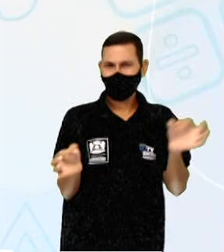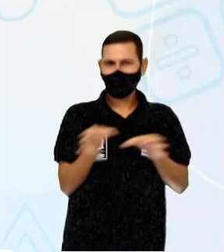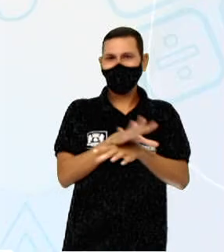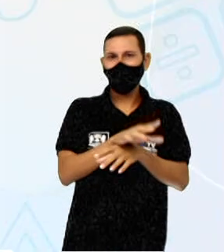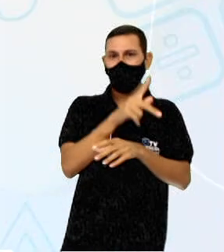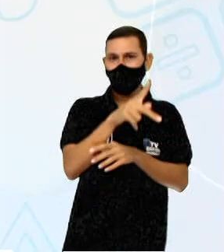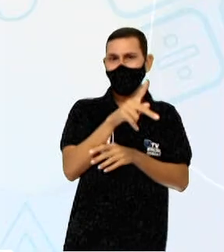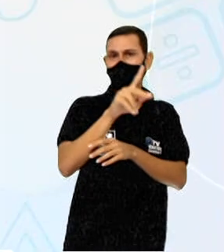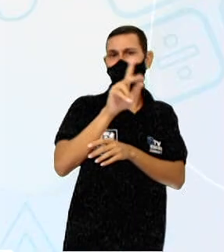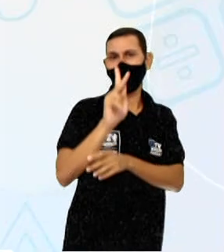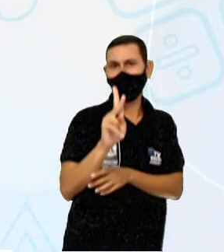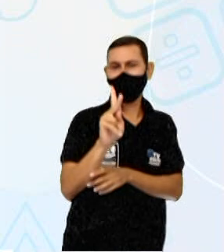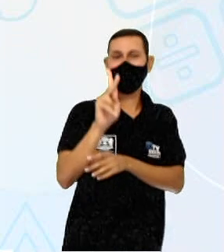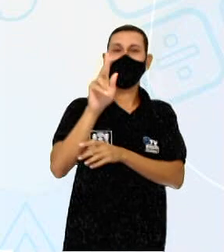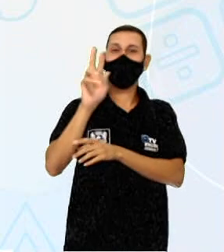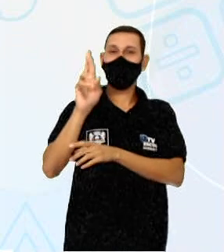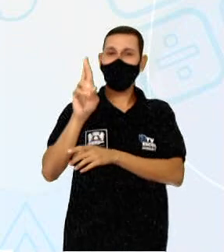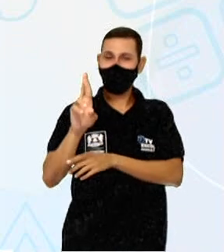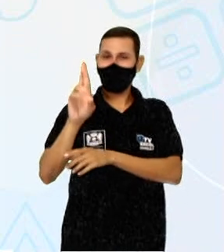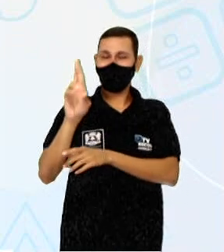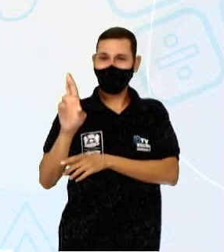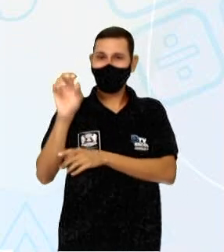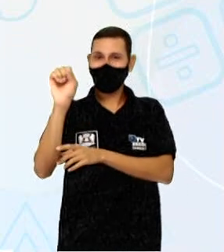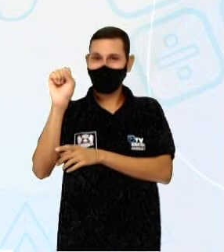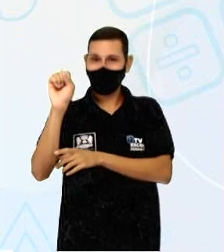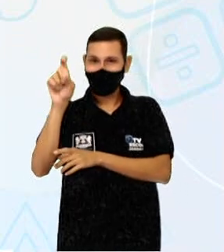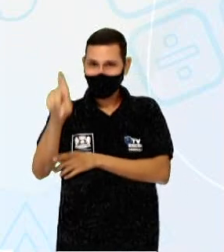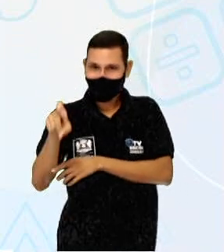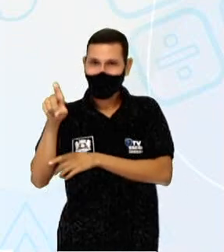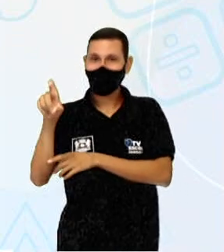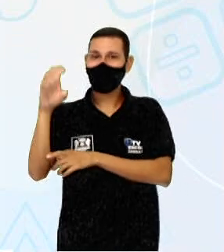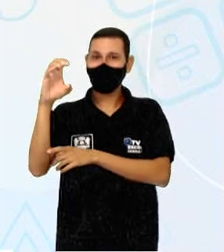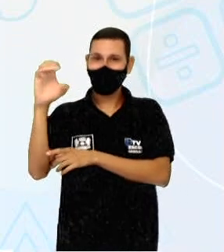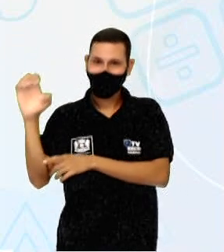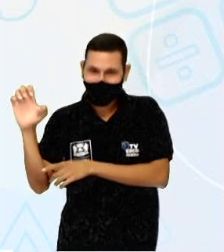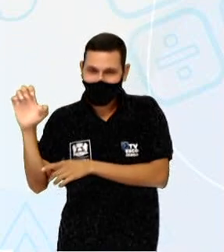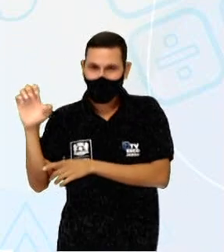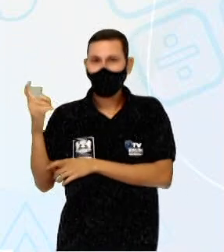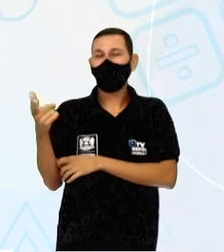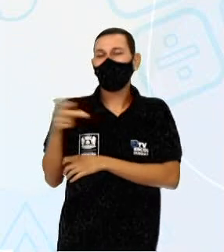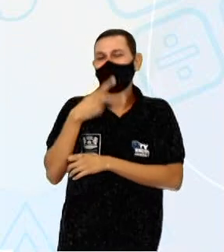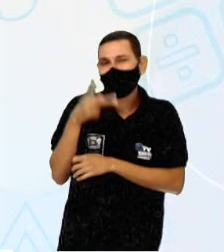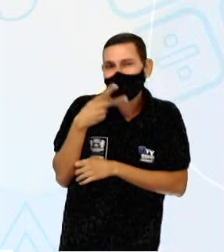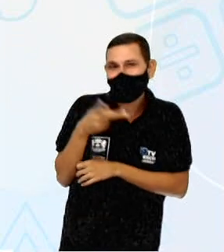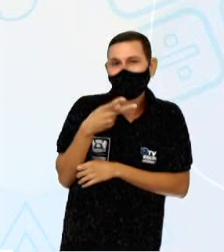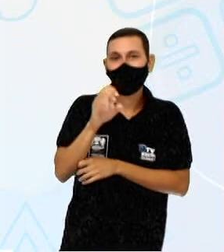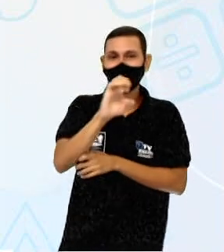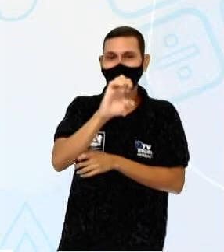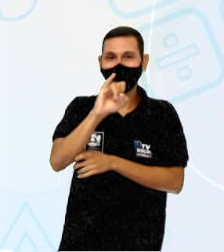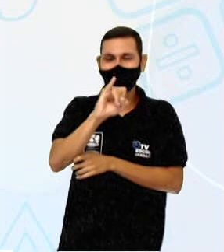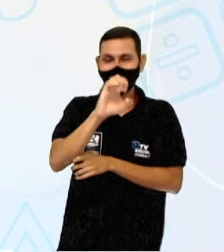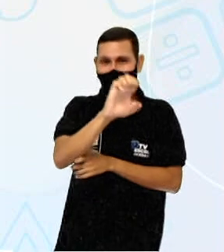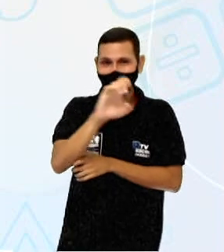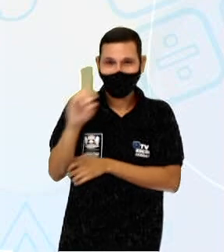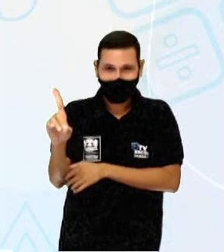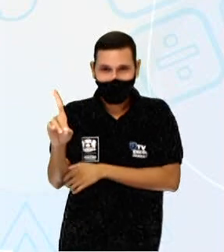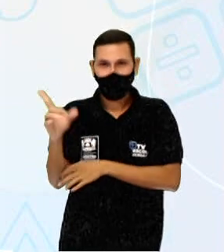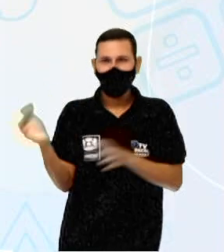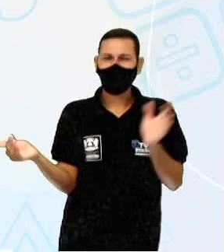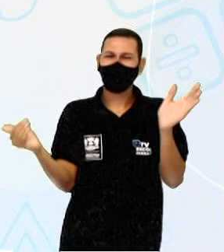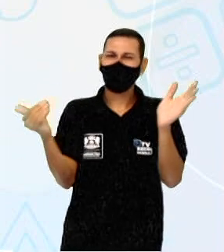K, S, SS, X e CE terão pronúncia do ED com o final T, certo? Se tiver